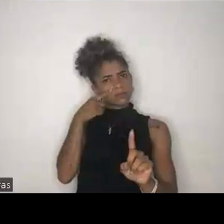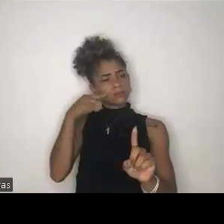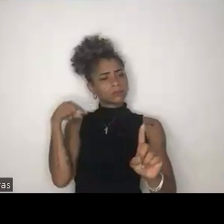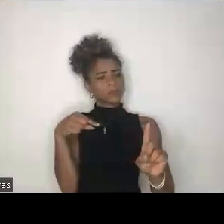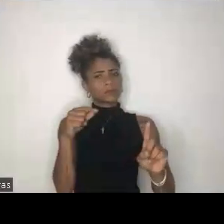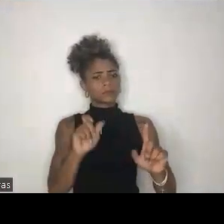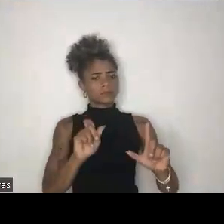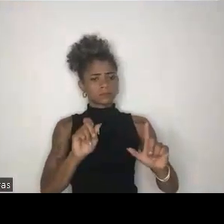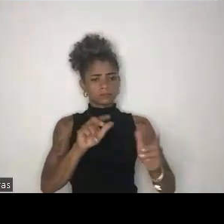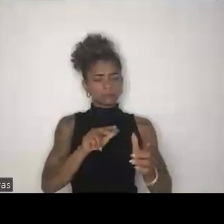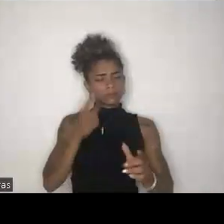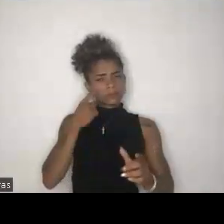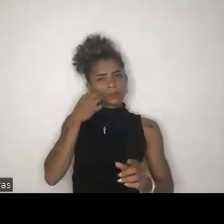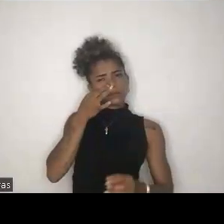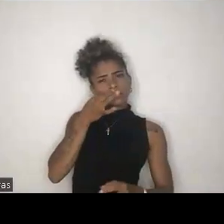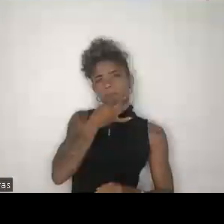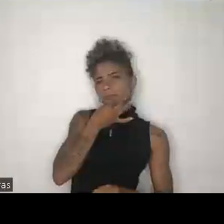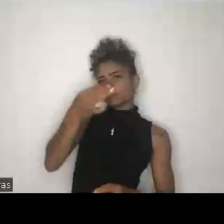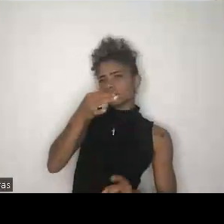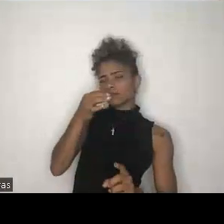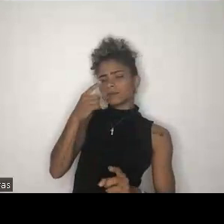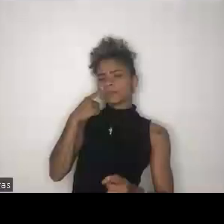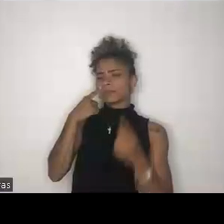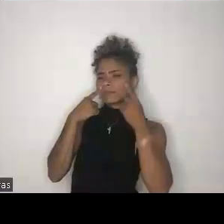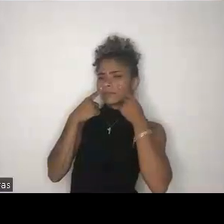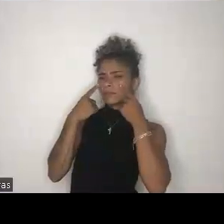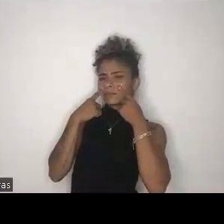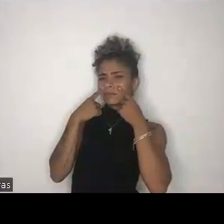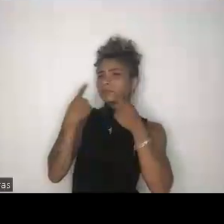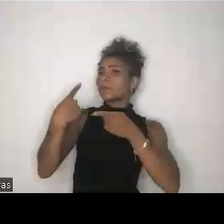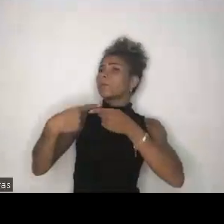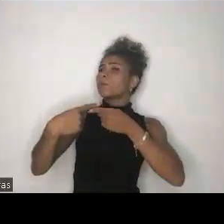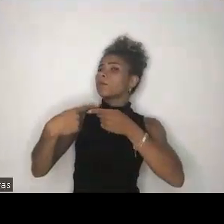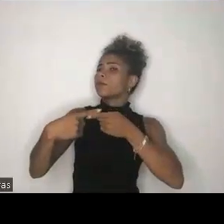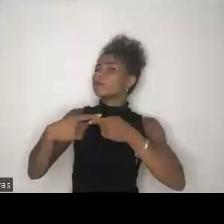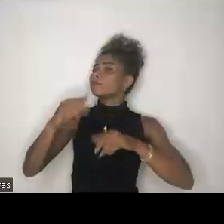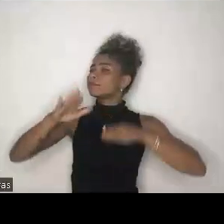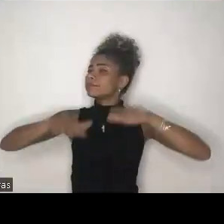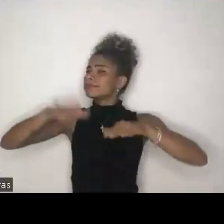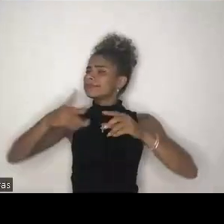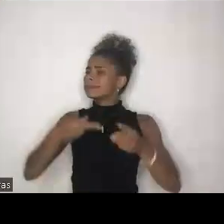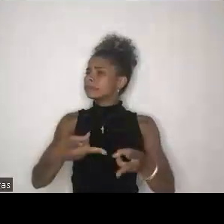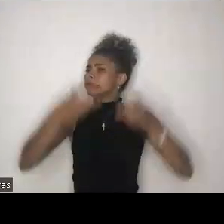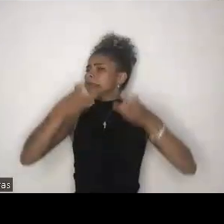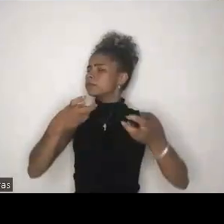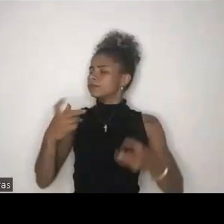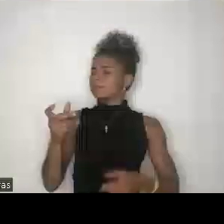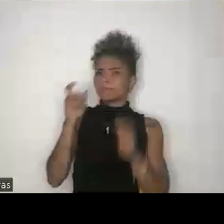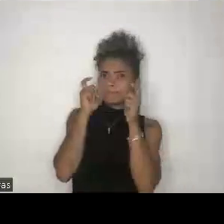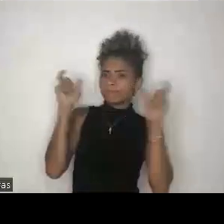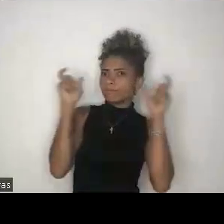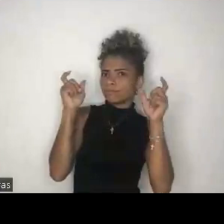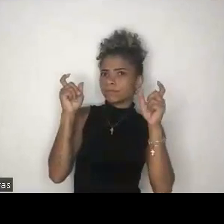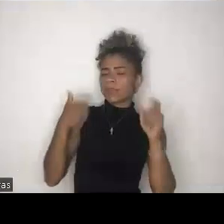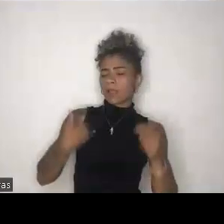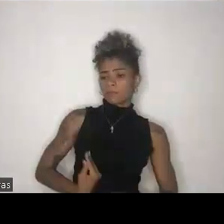posicionamento da visão eu trouxe ele porque algumas questões me chamaram muito atenção assim ao longo